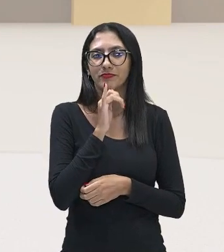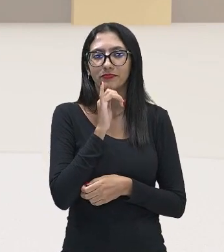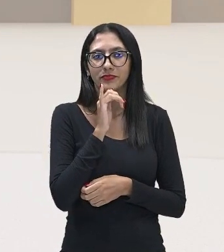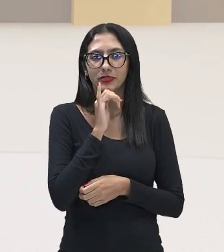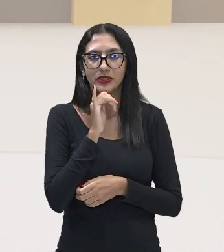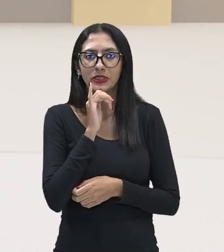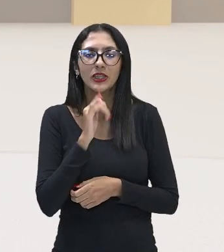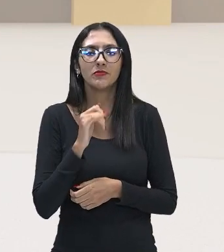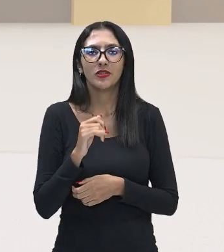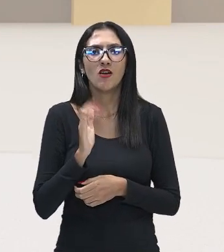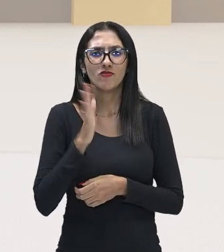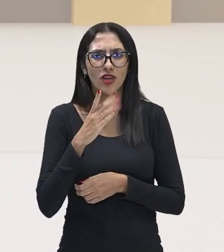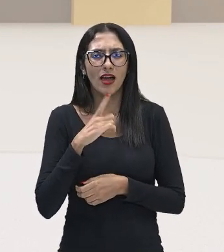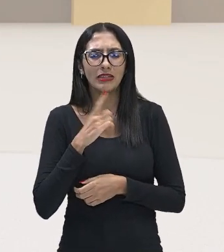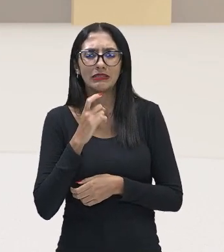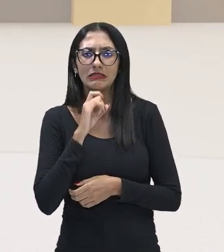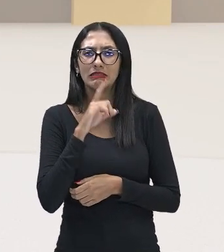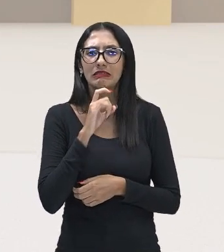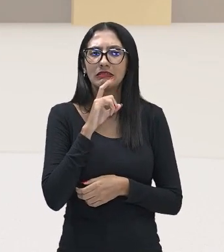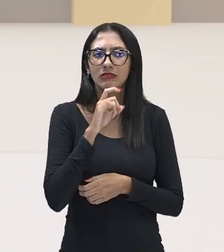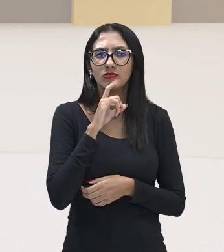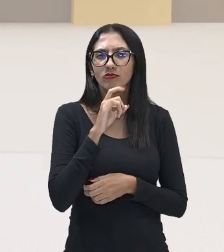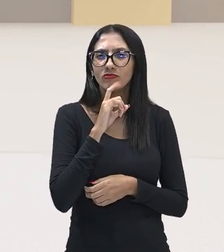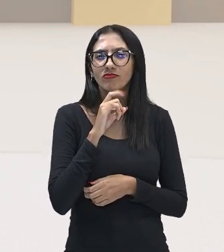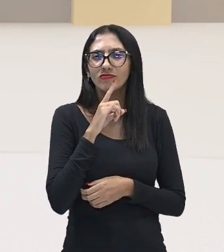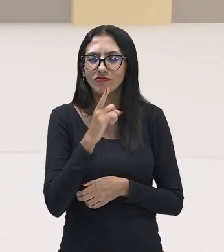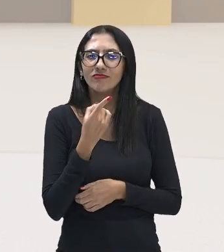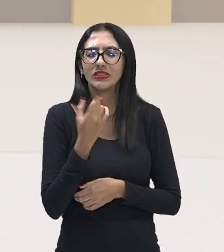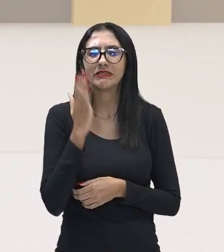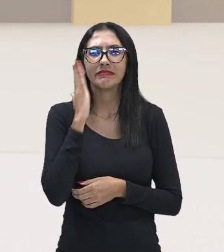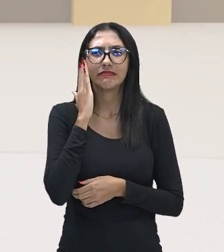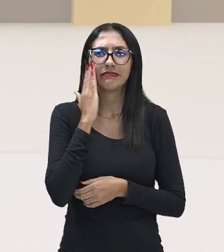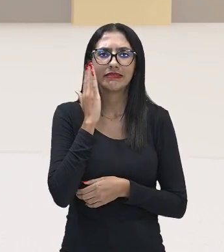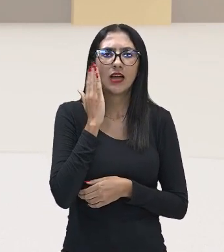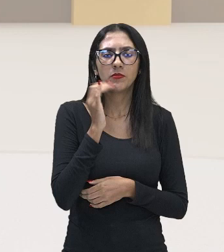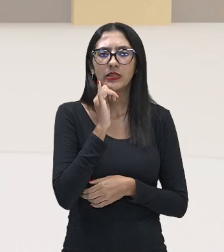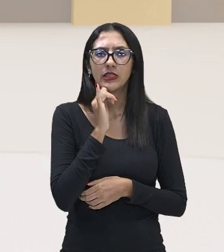o autocontrole em dúvida, né? Se você consegue aí passar